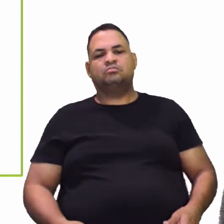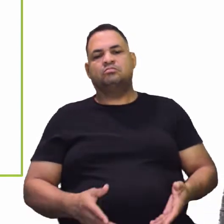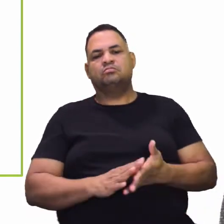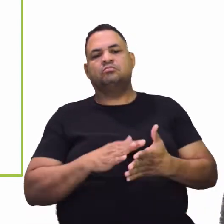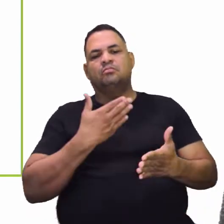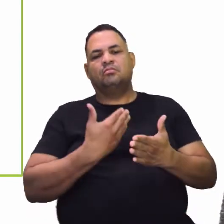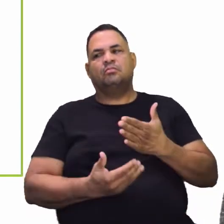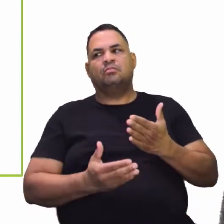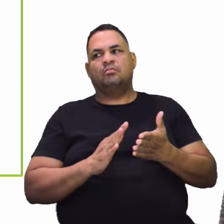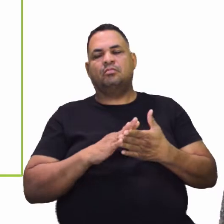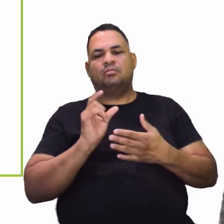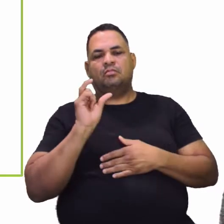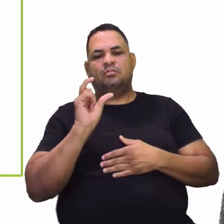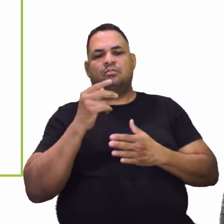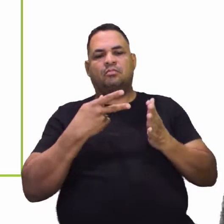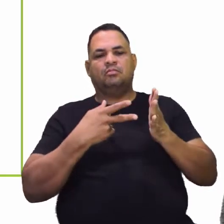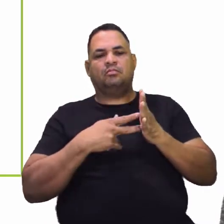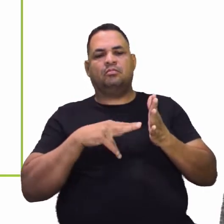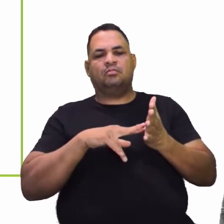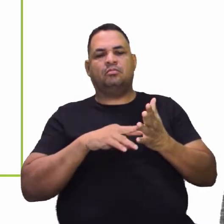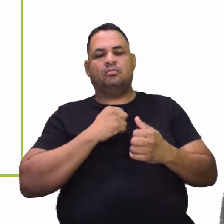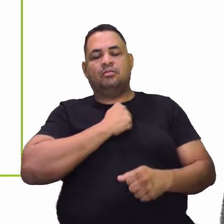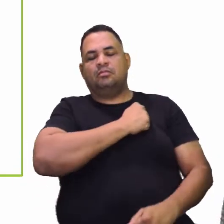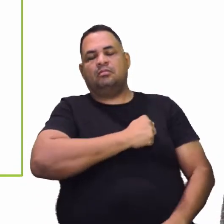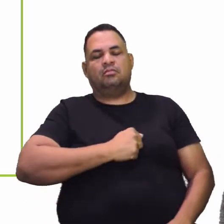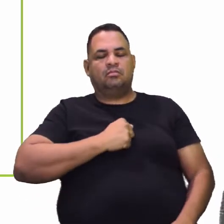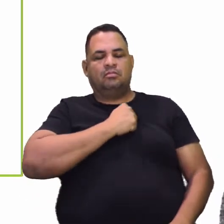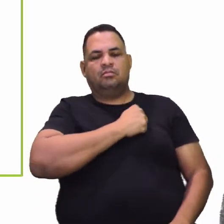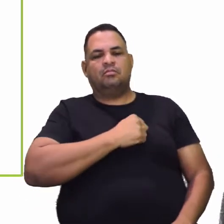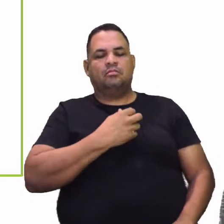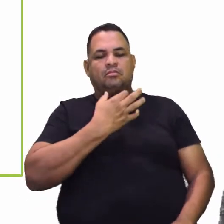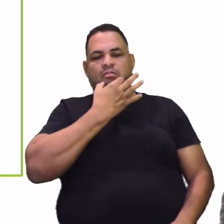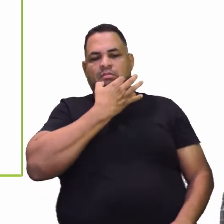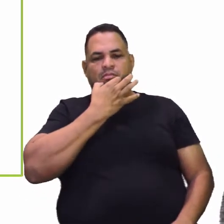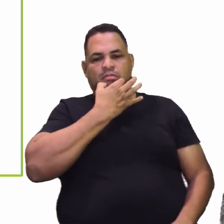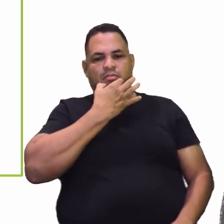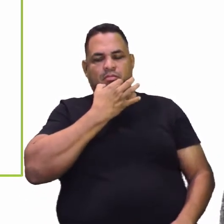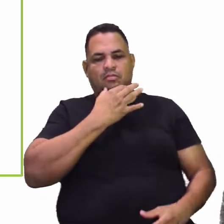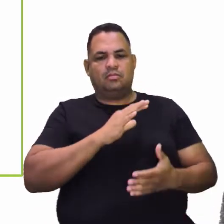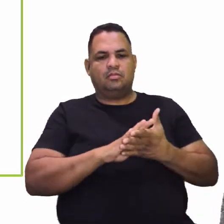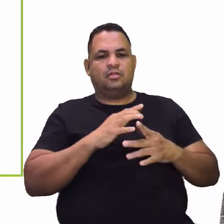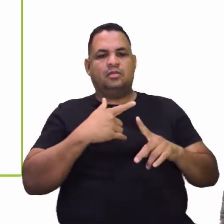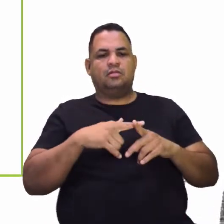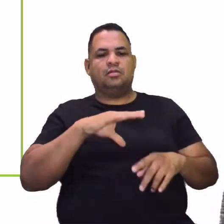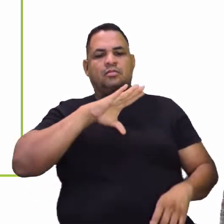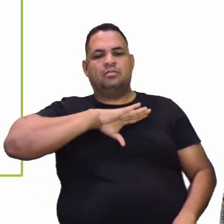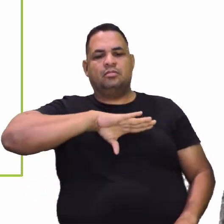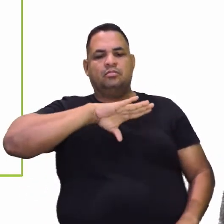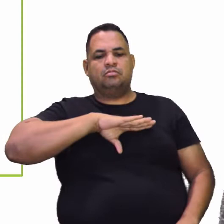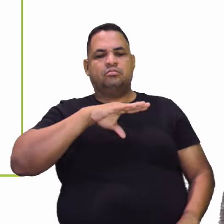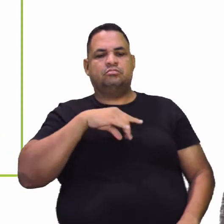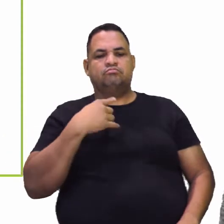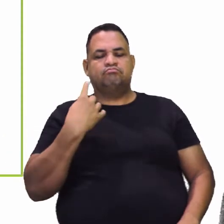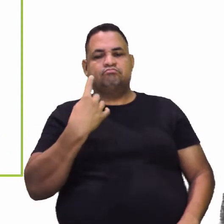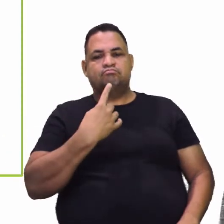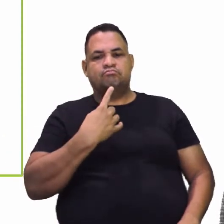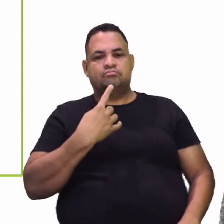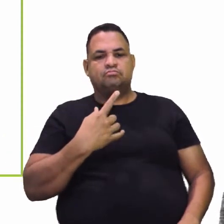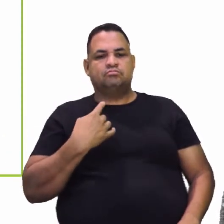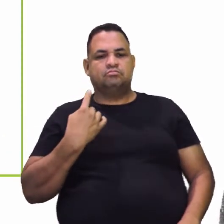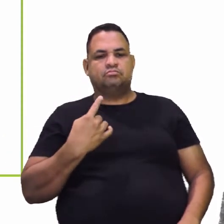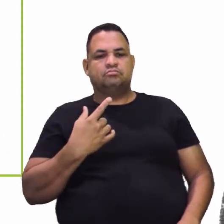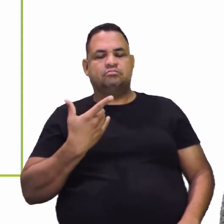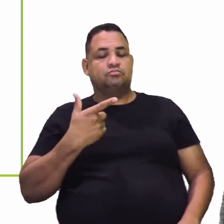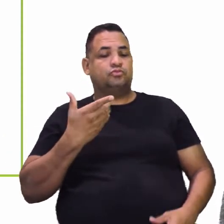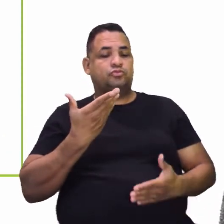além de perder, essa palavra significa saudade em inglês, porque a palavra saudade em português ela é única, tá? Não existe